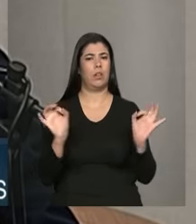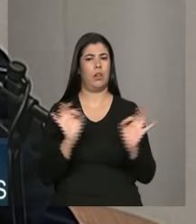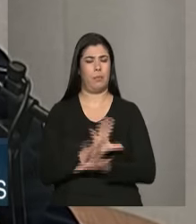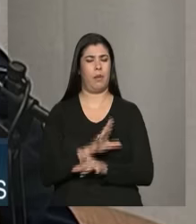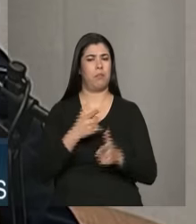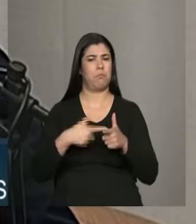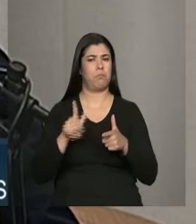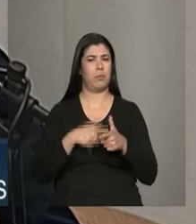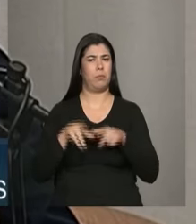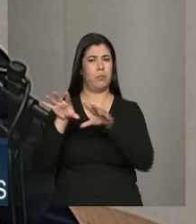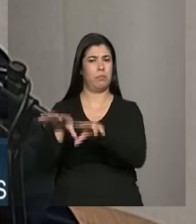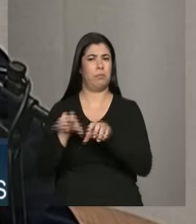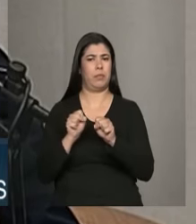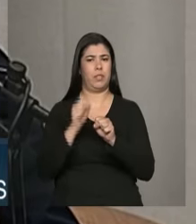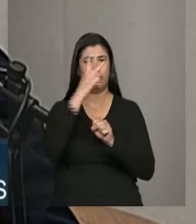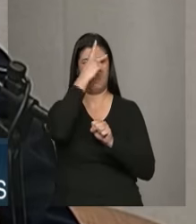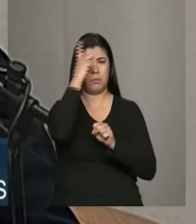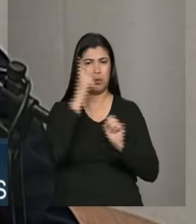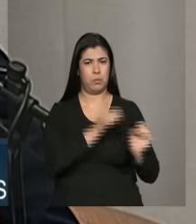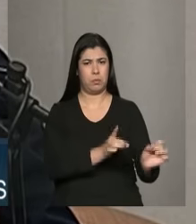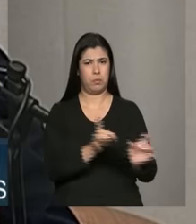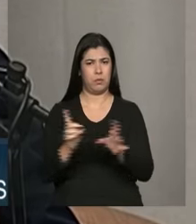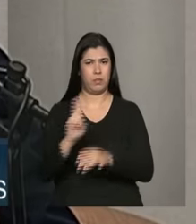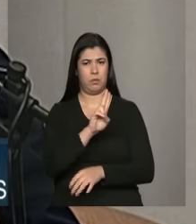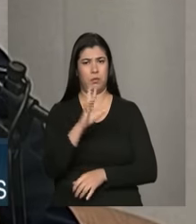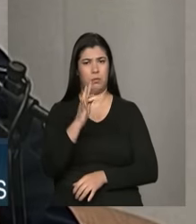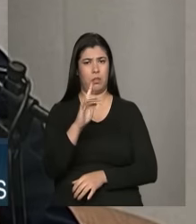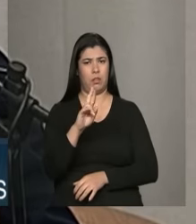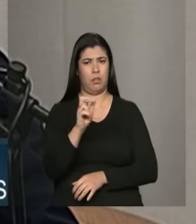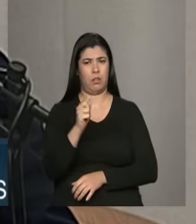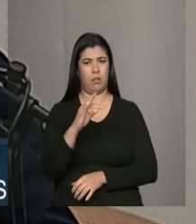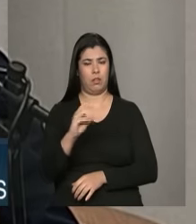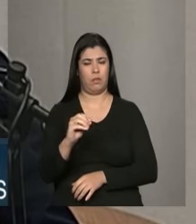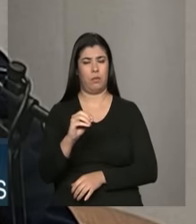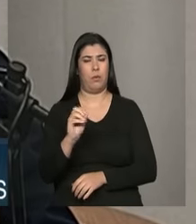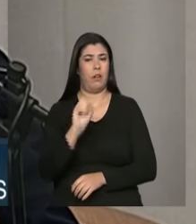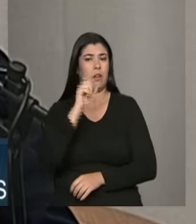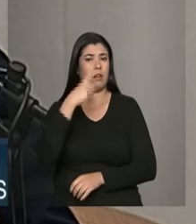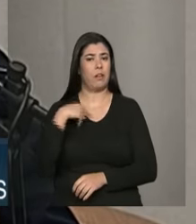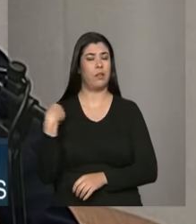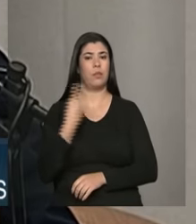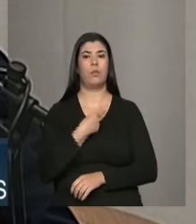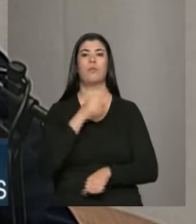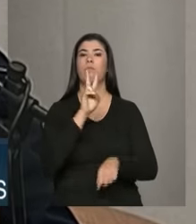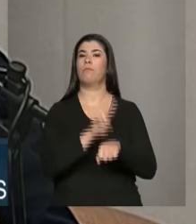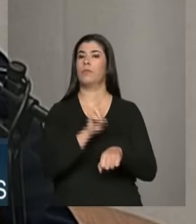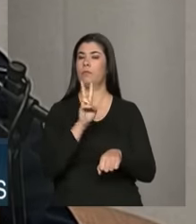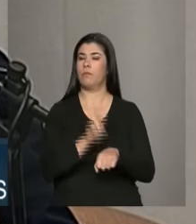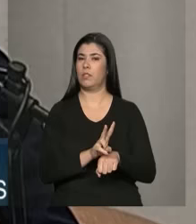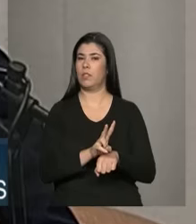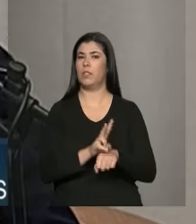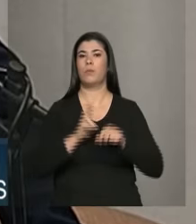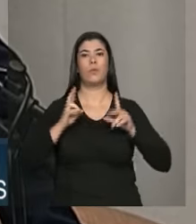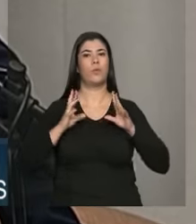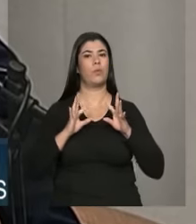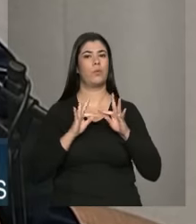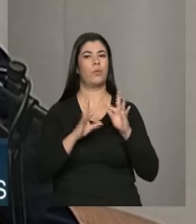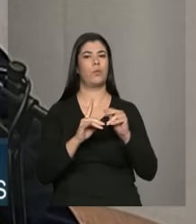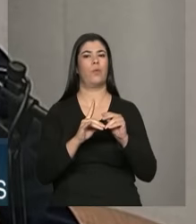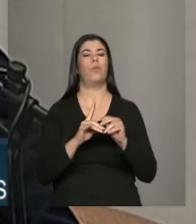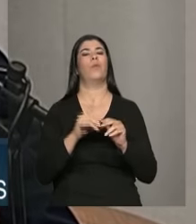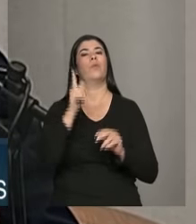né Nós queremos eh eh obviamente eh defender todas essas conquistas que